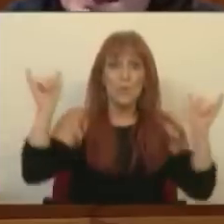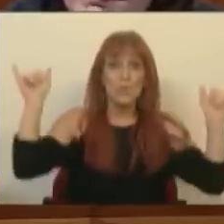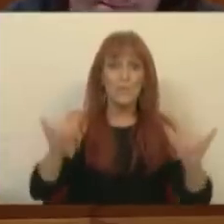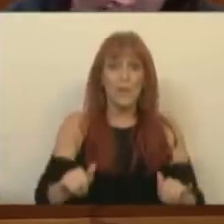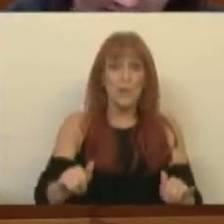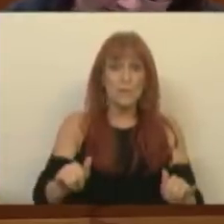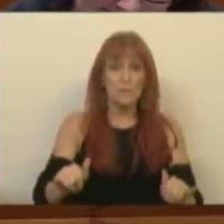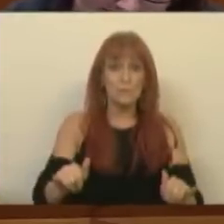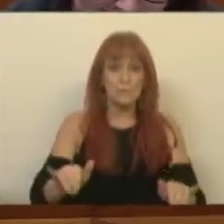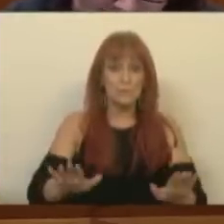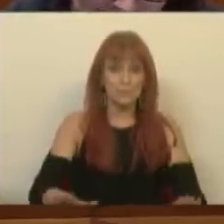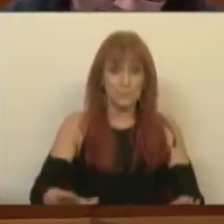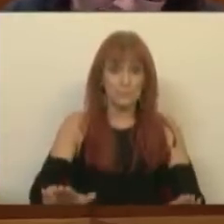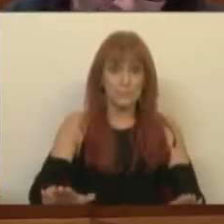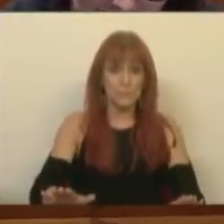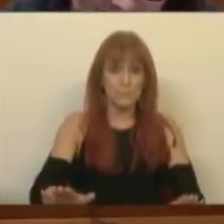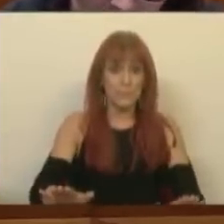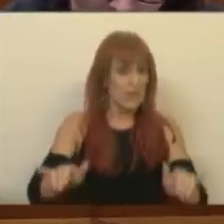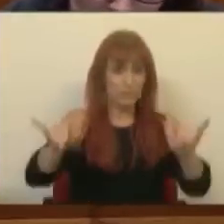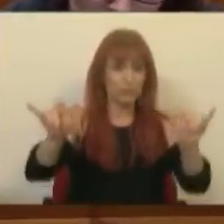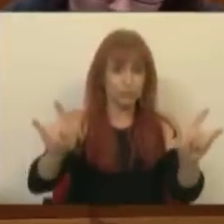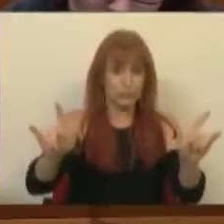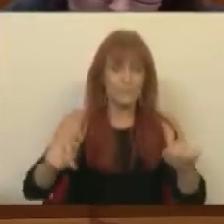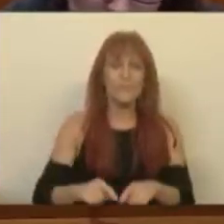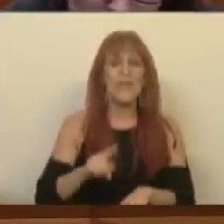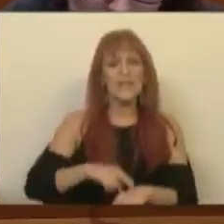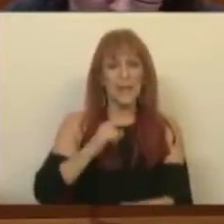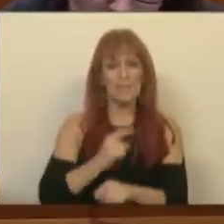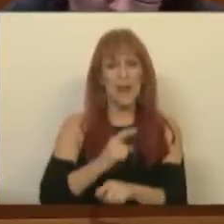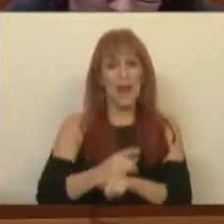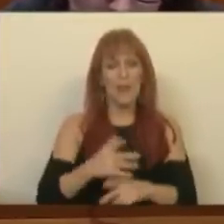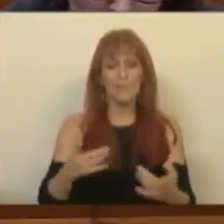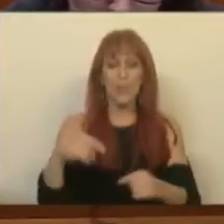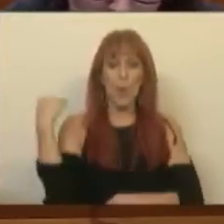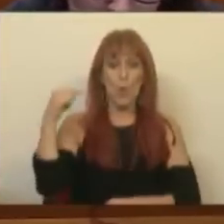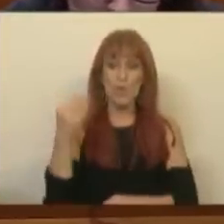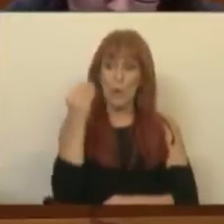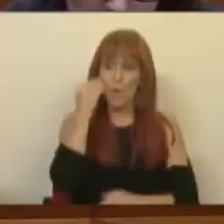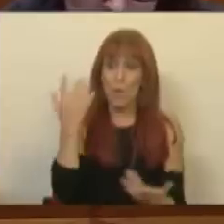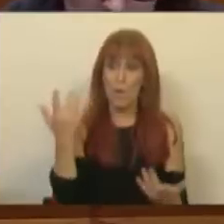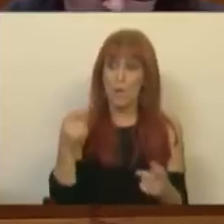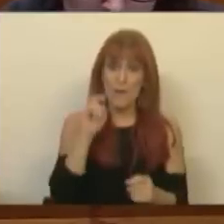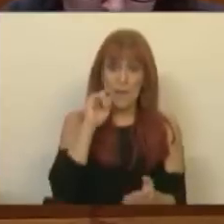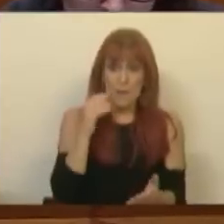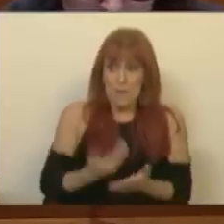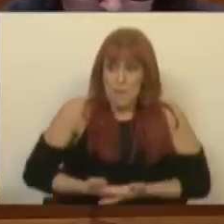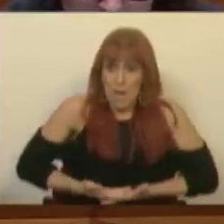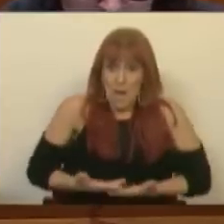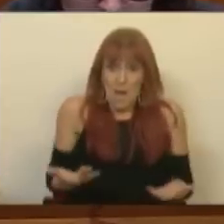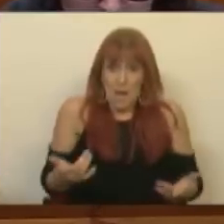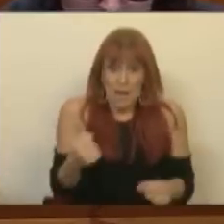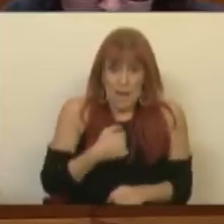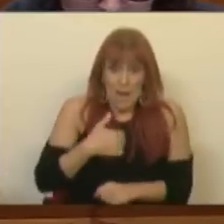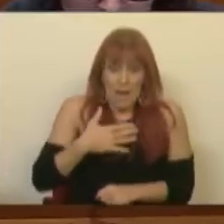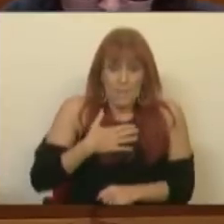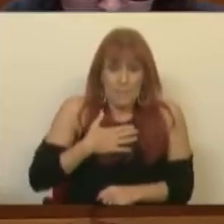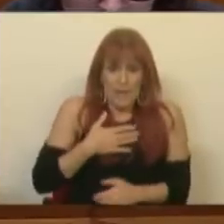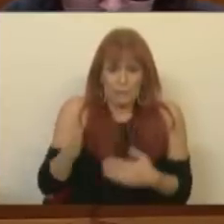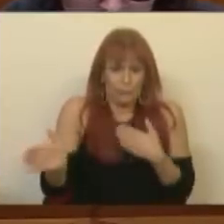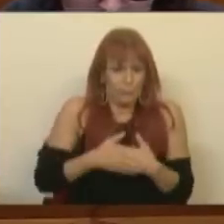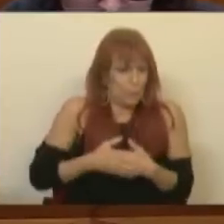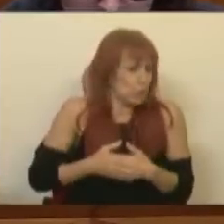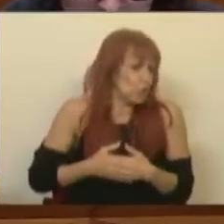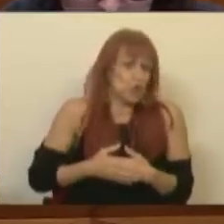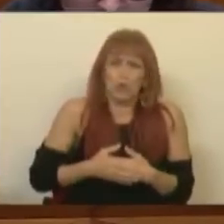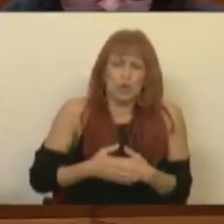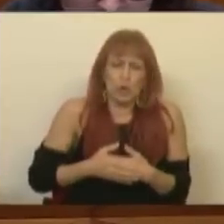aviões deixaram de poder voar e nessa altura e nessa altura a única forma mesmo de garantir que a empresa não fechava